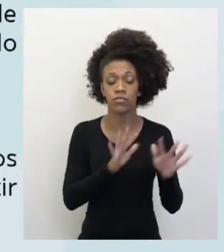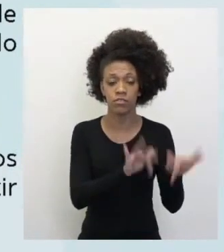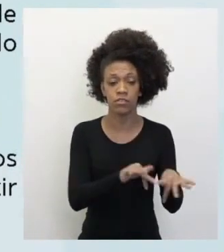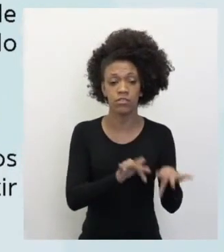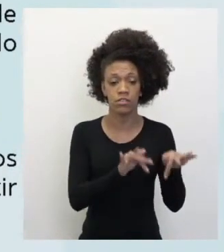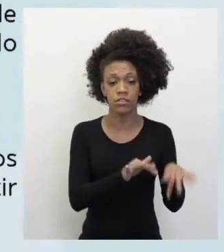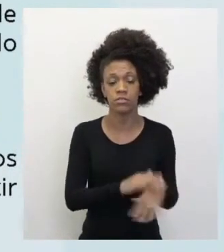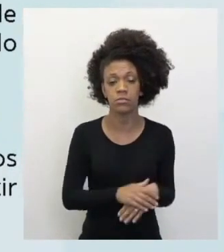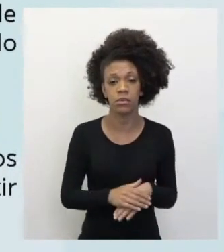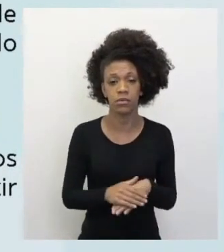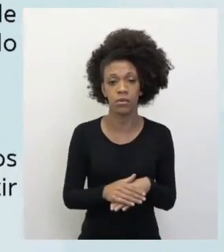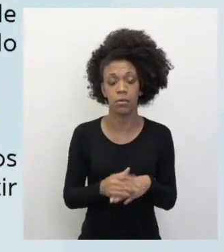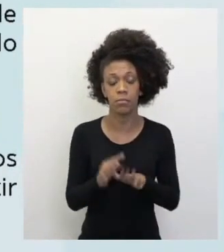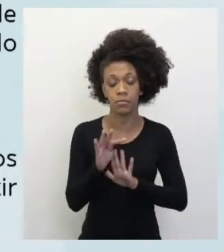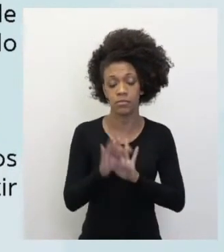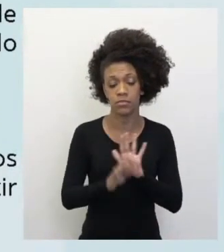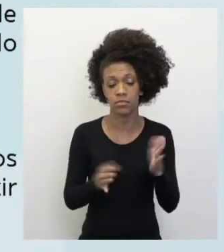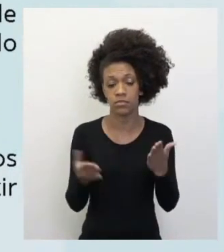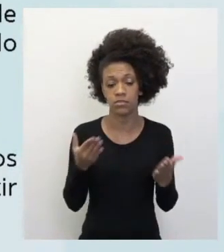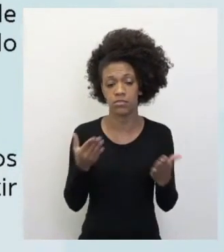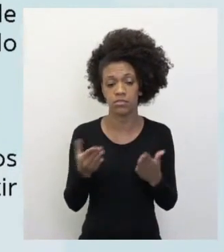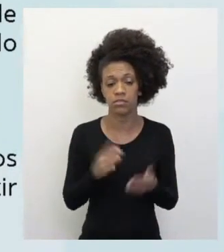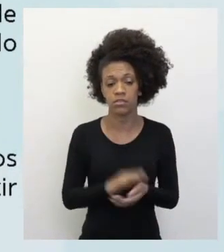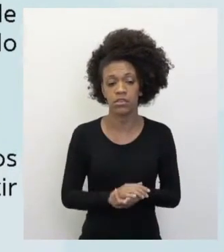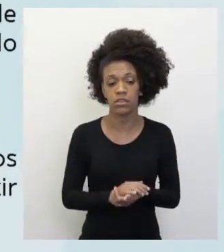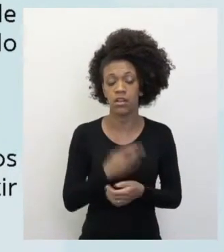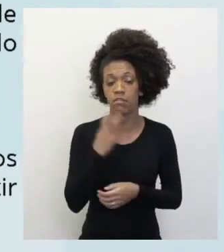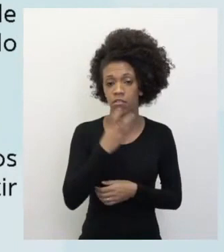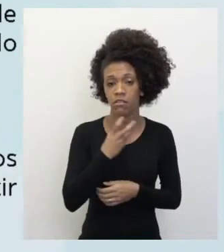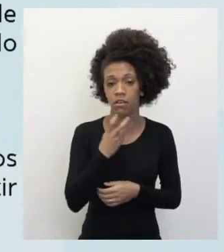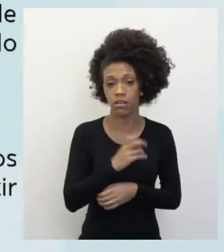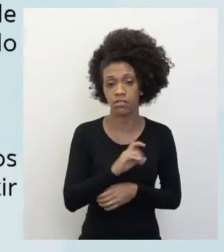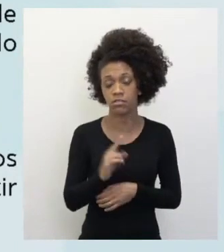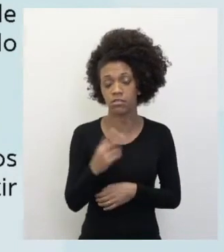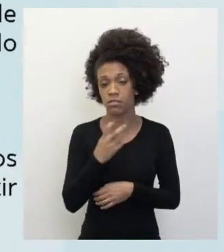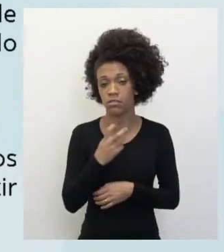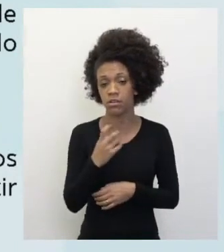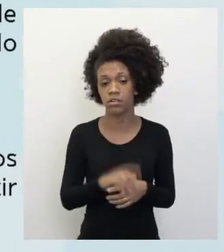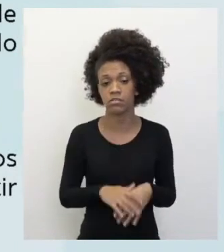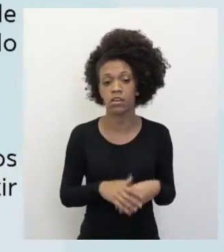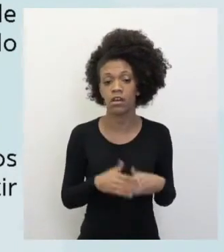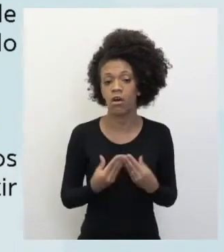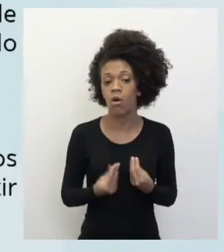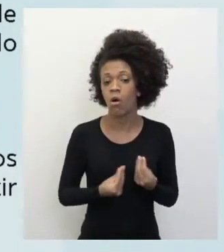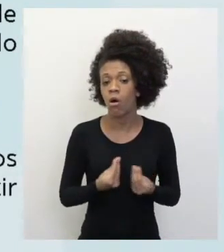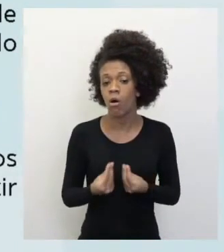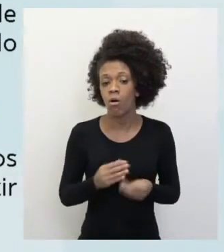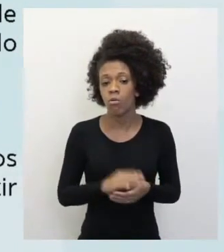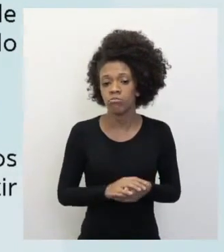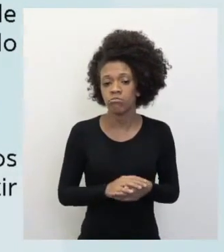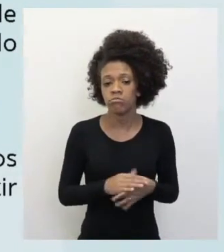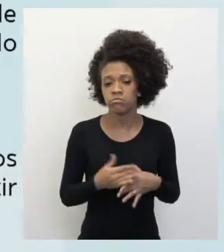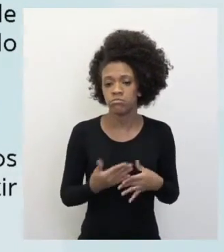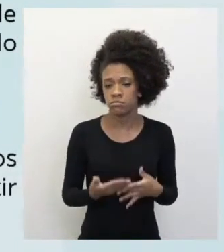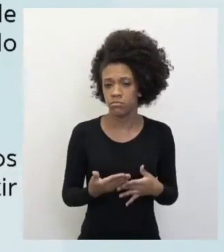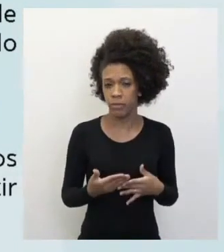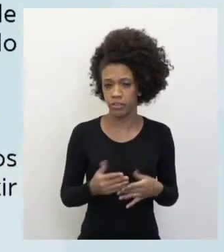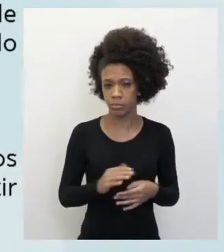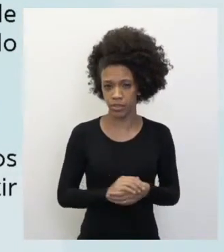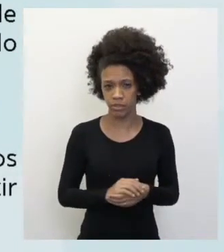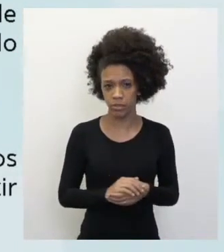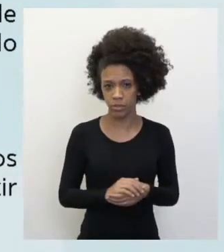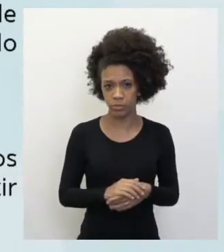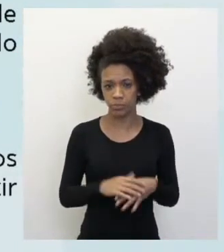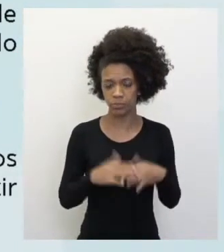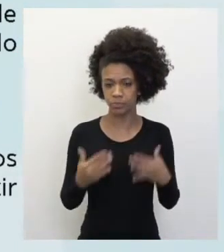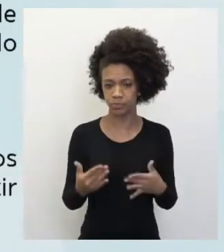meio da análise de textos verbais e não verbais, onde os estudantes poderão mobilizar os conhecimentos prévios sobre o objeto do